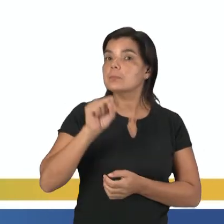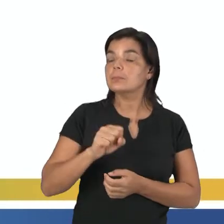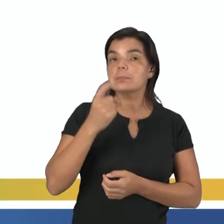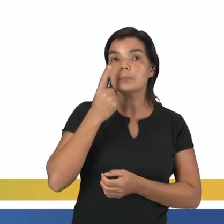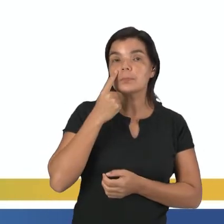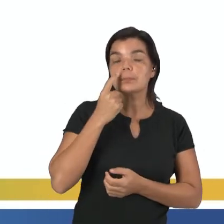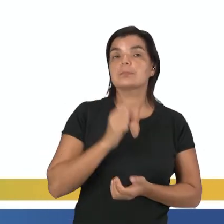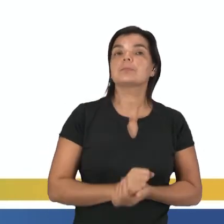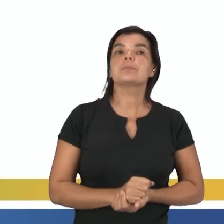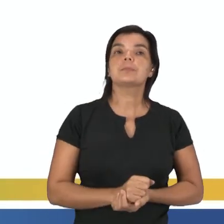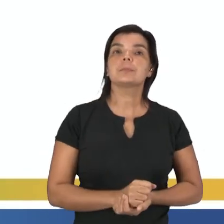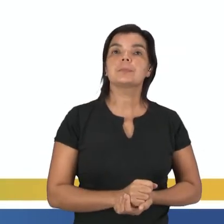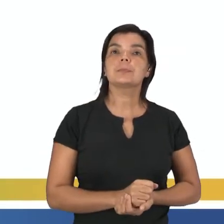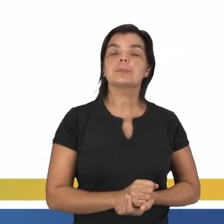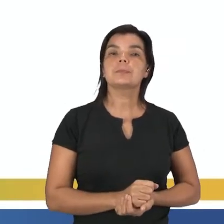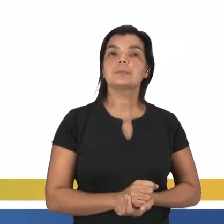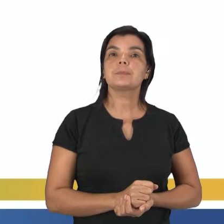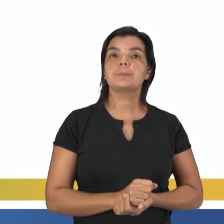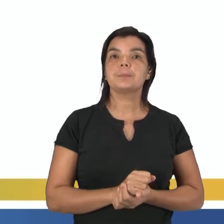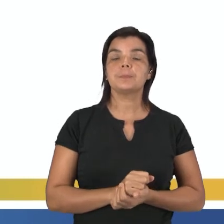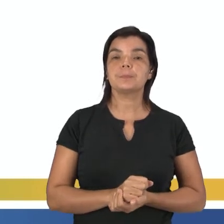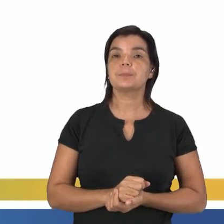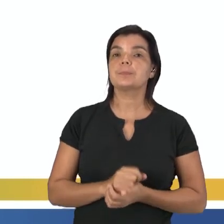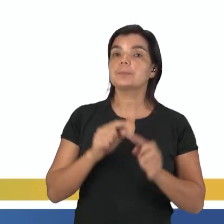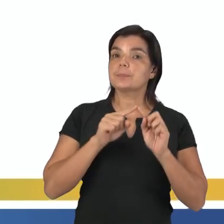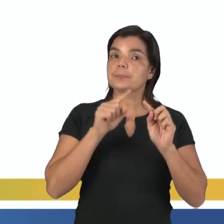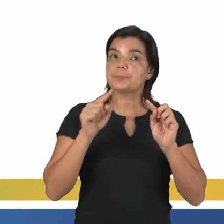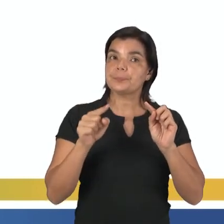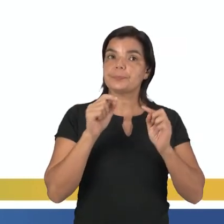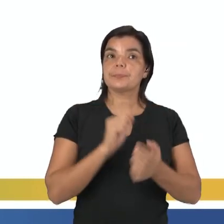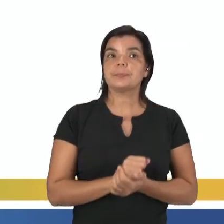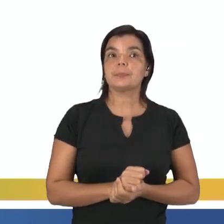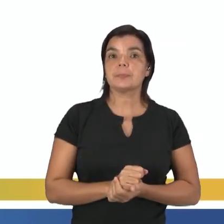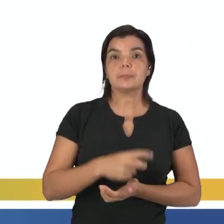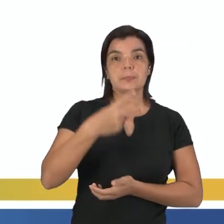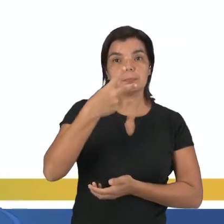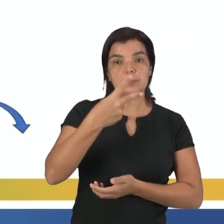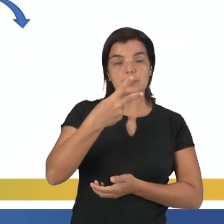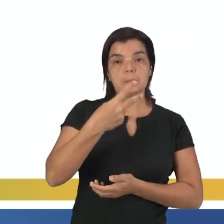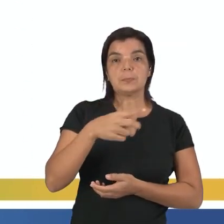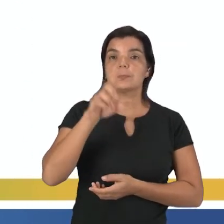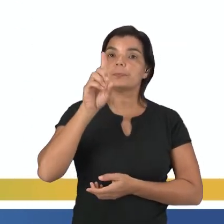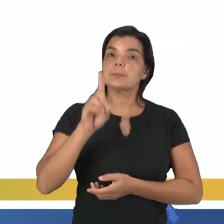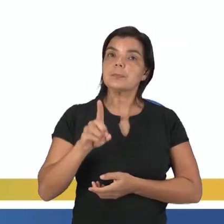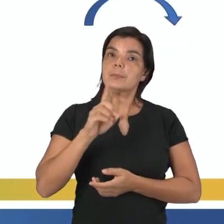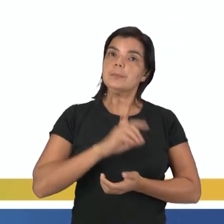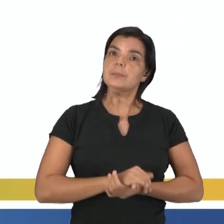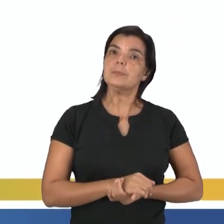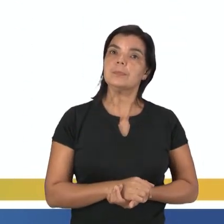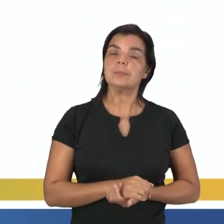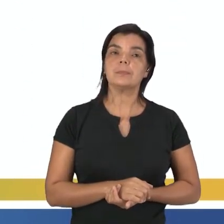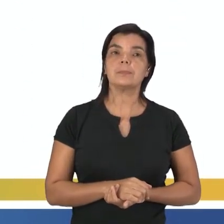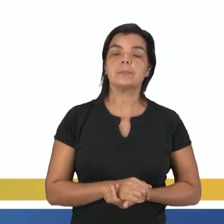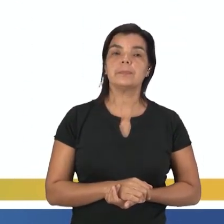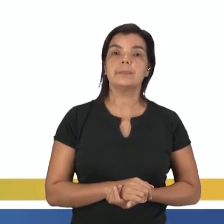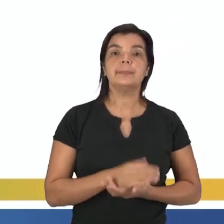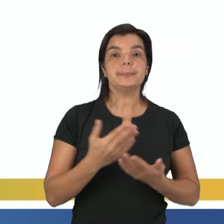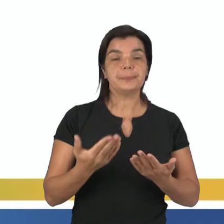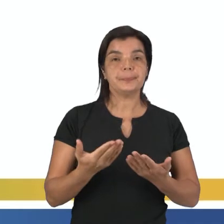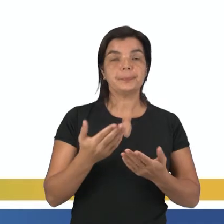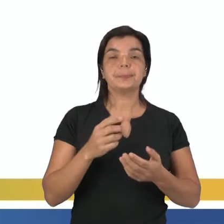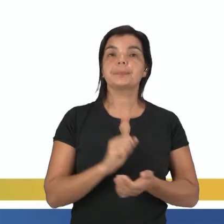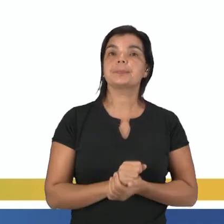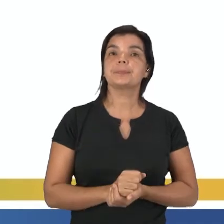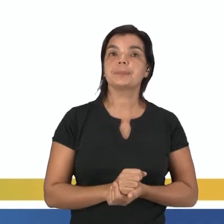tabelinha, eu sempre indico isso. Então, você vai contar quantas casas vai pular. E a gente vê que vai pular 2 casas para a direita. De hora